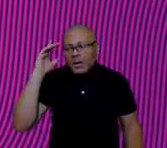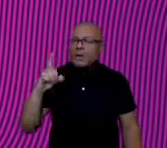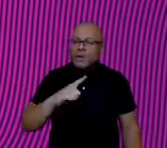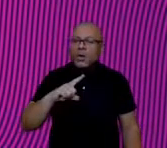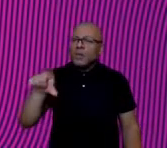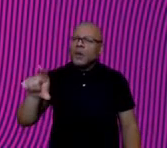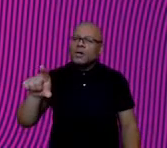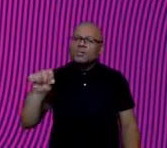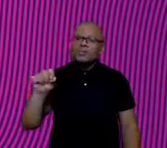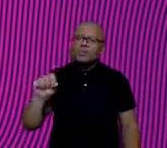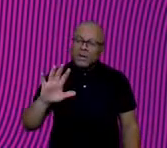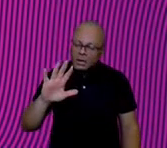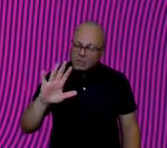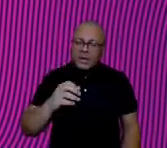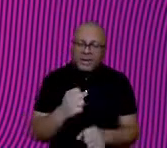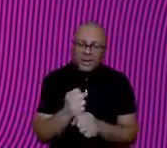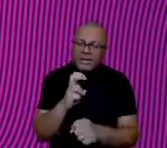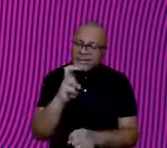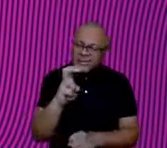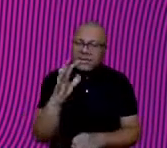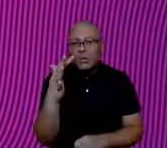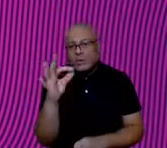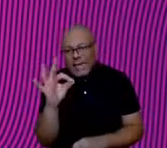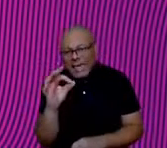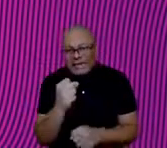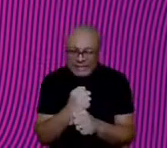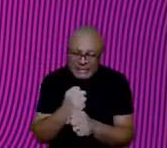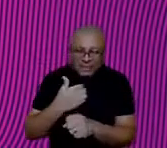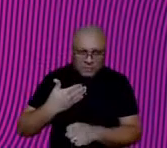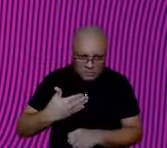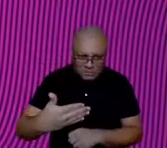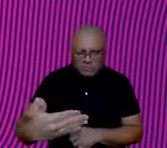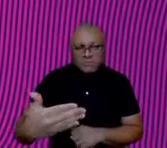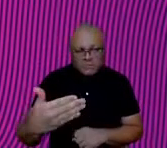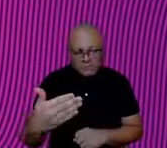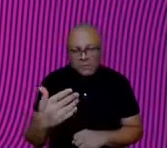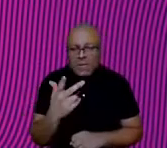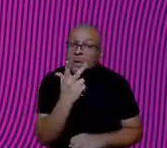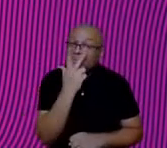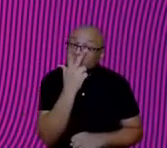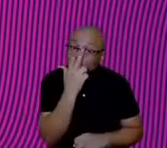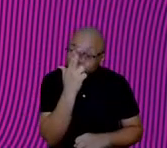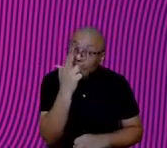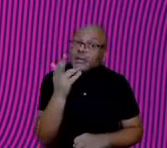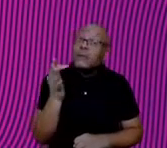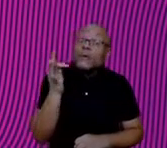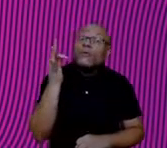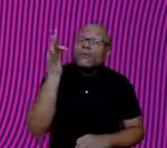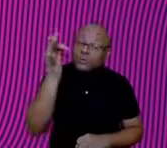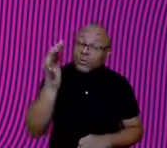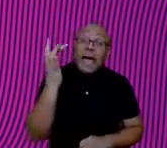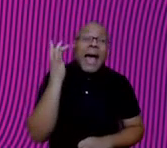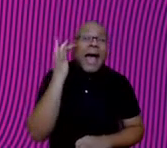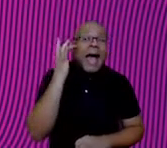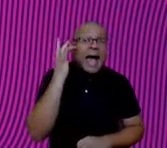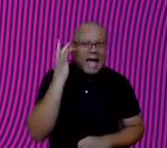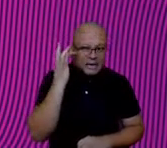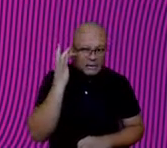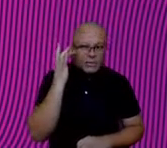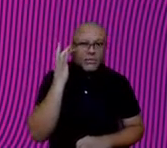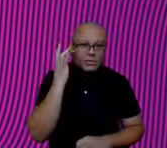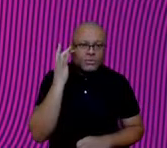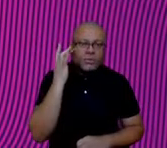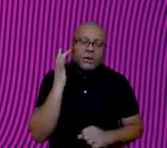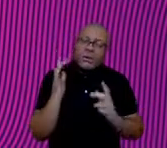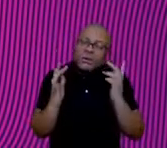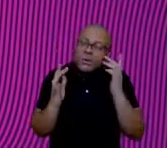nos próximos 5 ou 10 anos, pegando um pouco das perspectivas futuras, isso deve, em algum grau, não necessariamente tudo o que está sendo